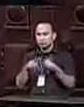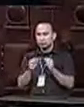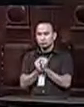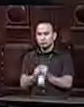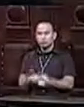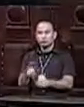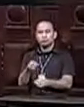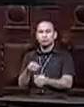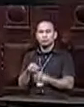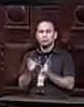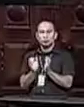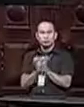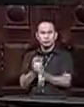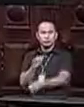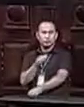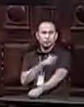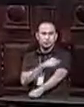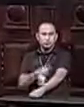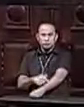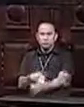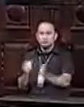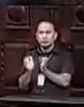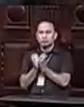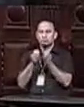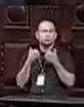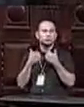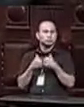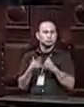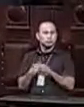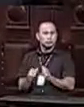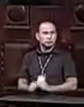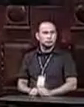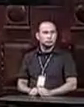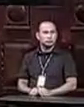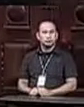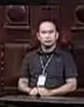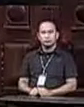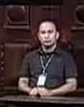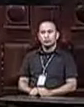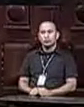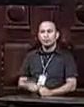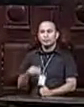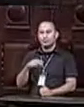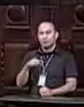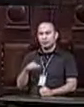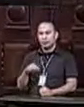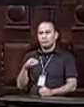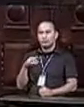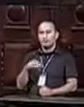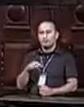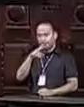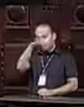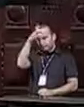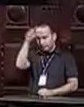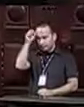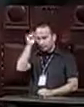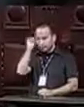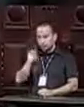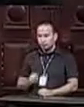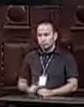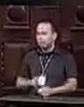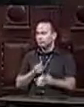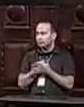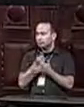Educação, da Comissão de Transporte e da Comissão do Cumpras. Pressão do Ministério Público, pressão da Defensoria Pública,